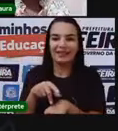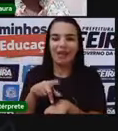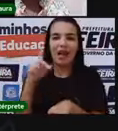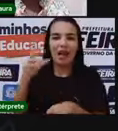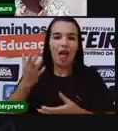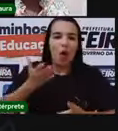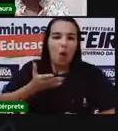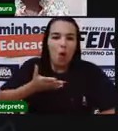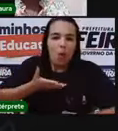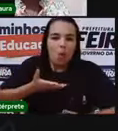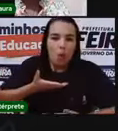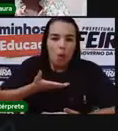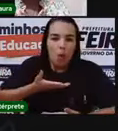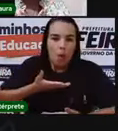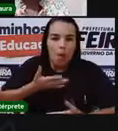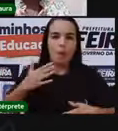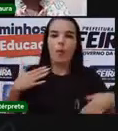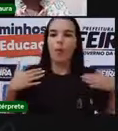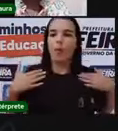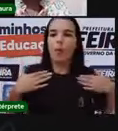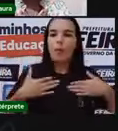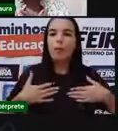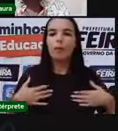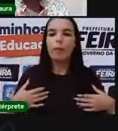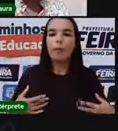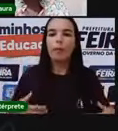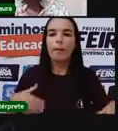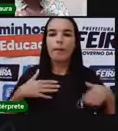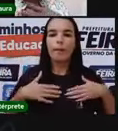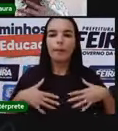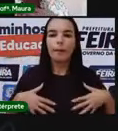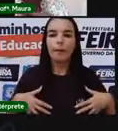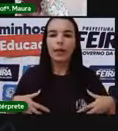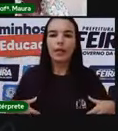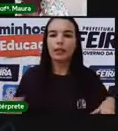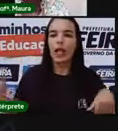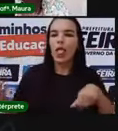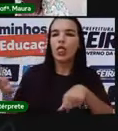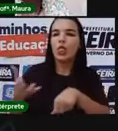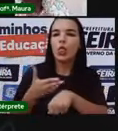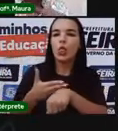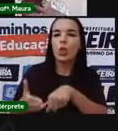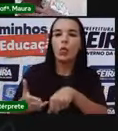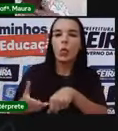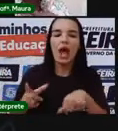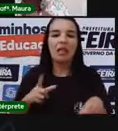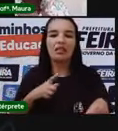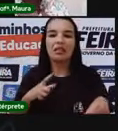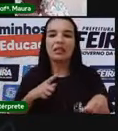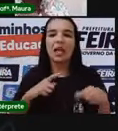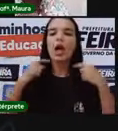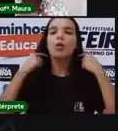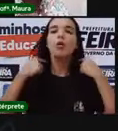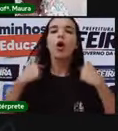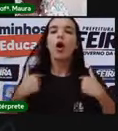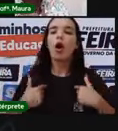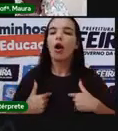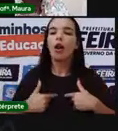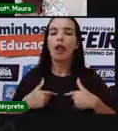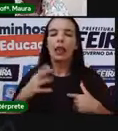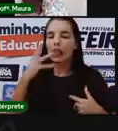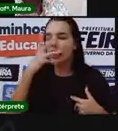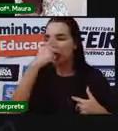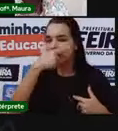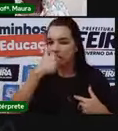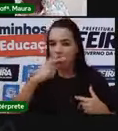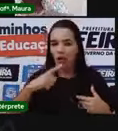Com o busto, não é? Nu, ela tem um colar lindo, um turbante bem colorido,